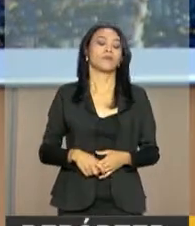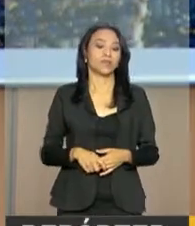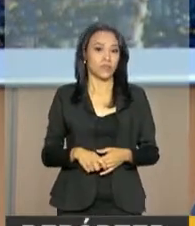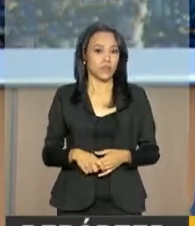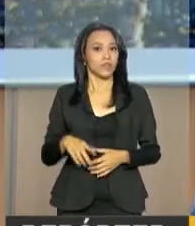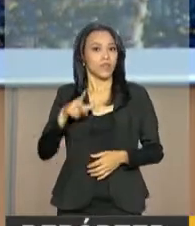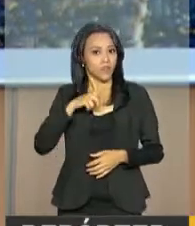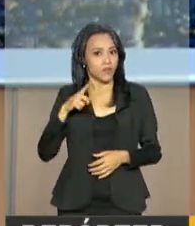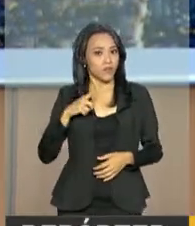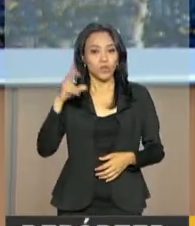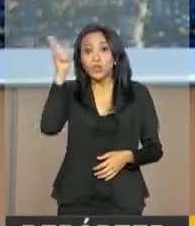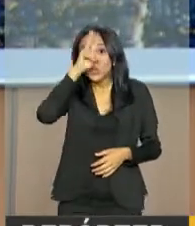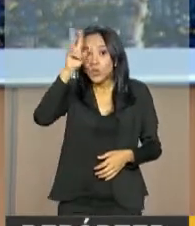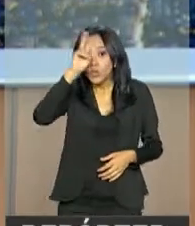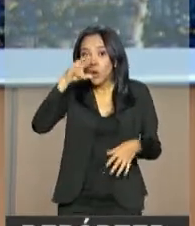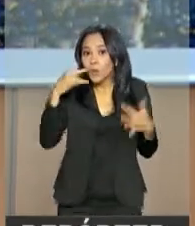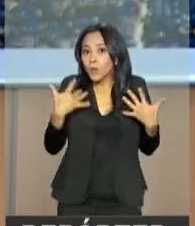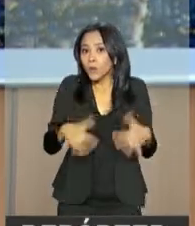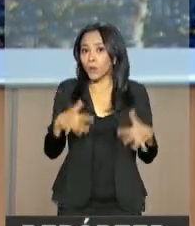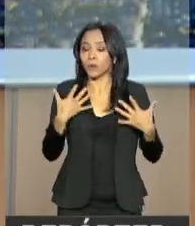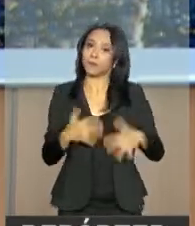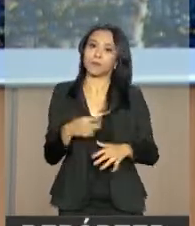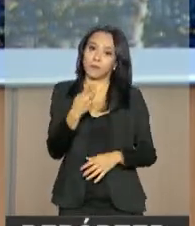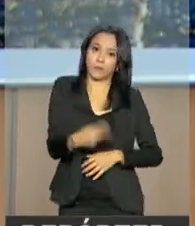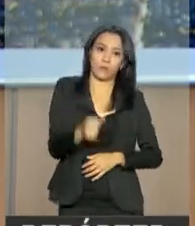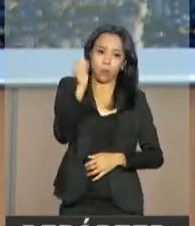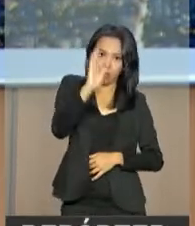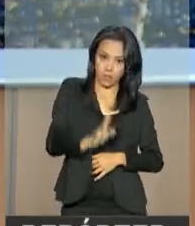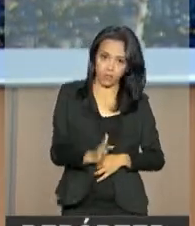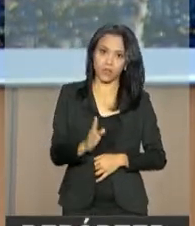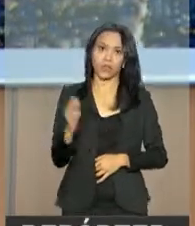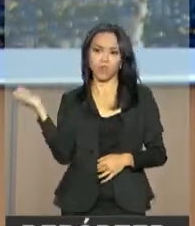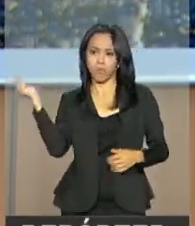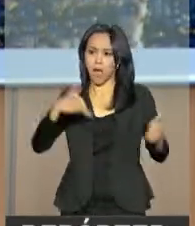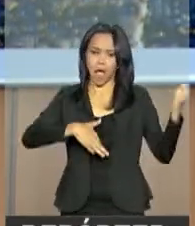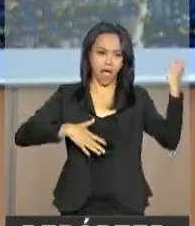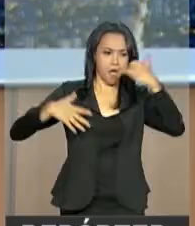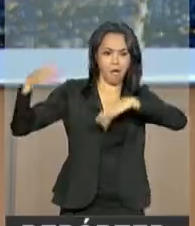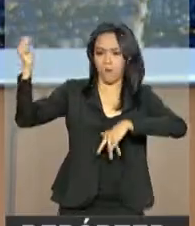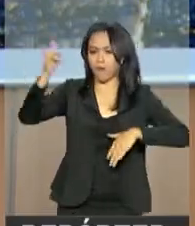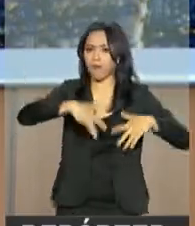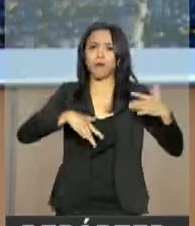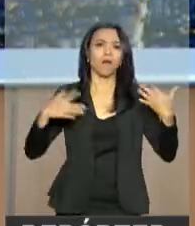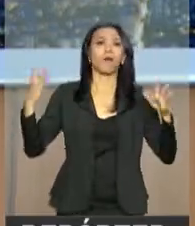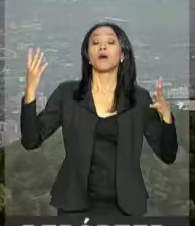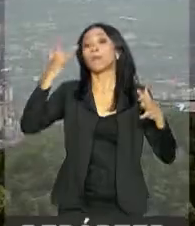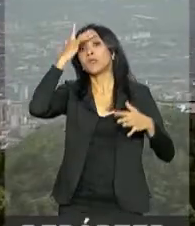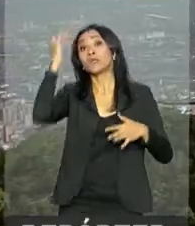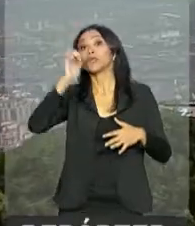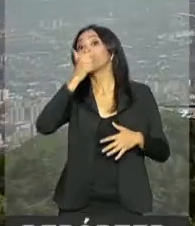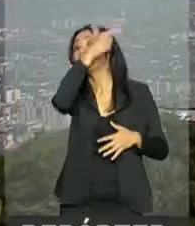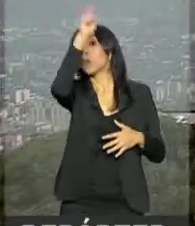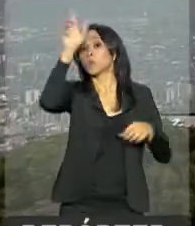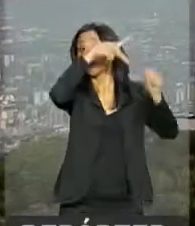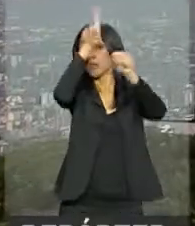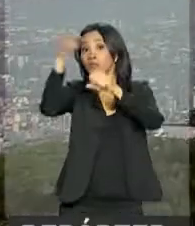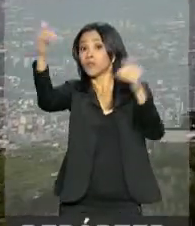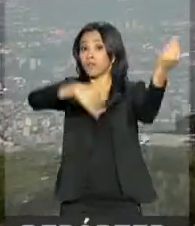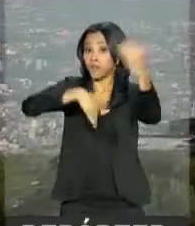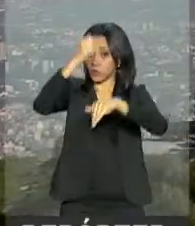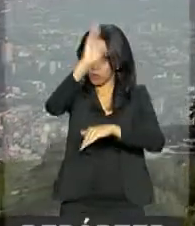os recordes históricos do verão brasileiro, de movimentação, tanto internacional quanto nacional. O turismo